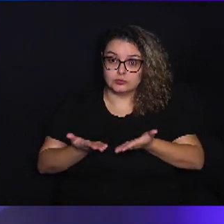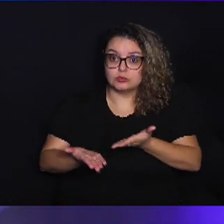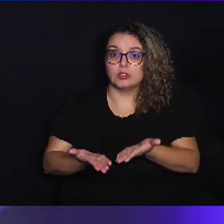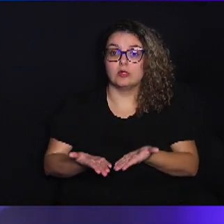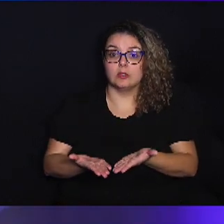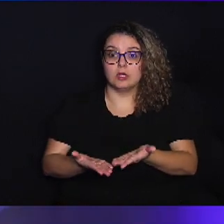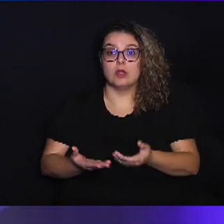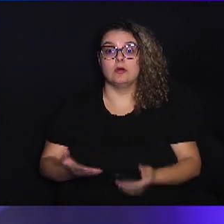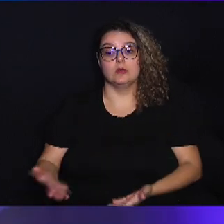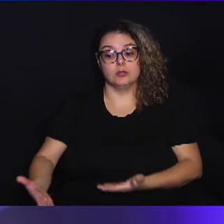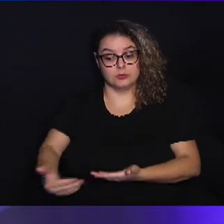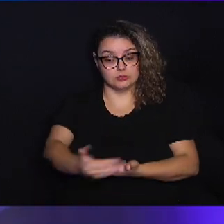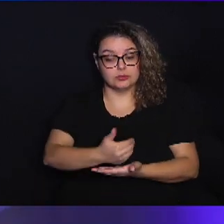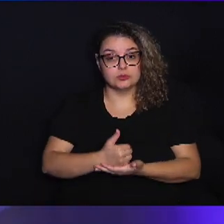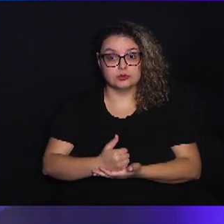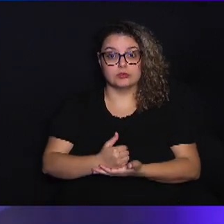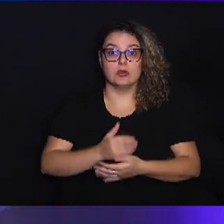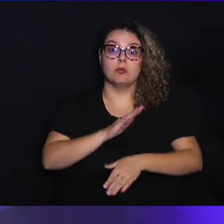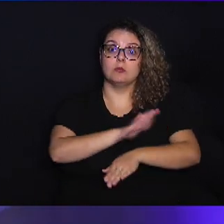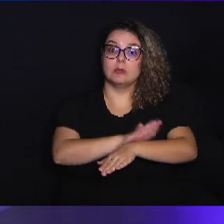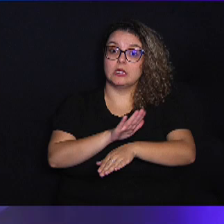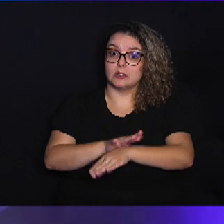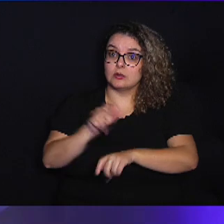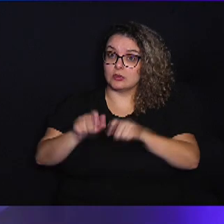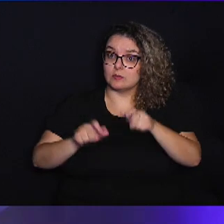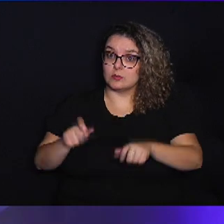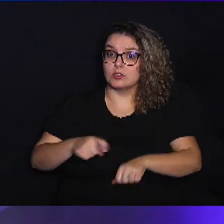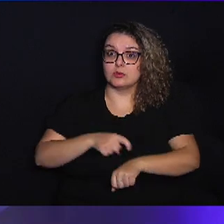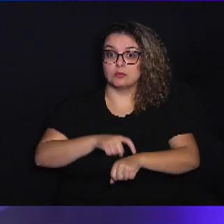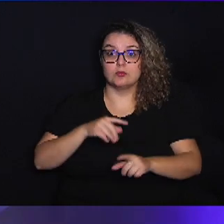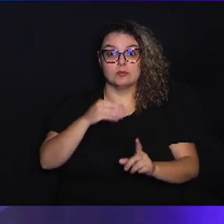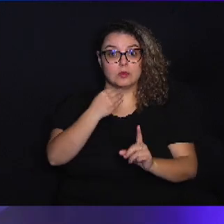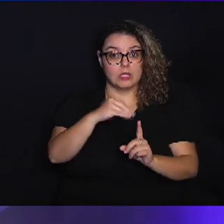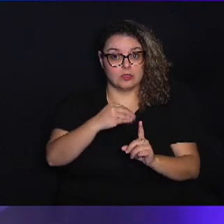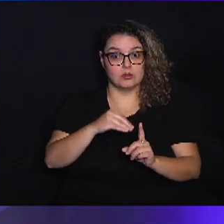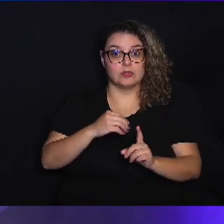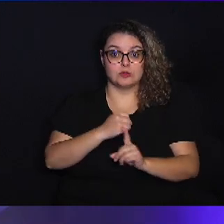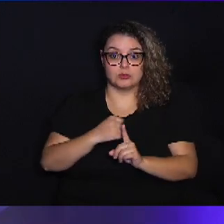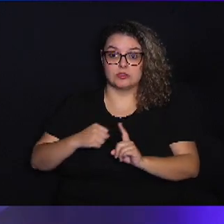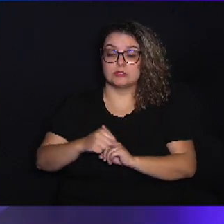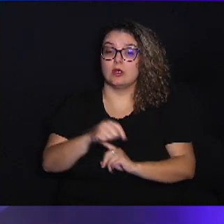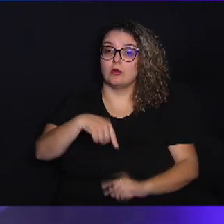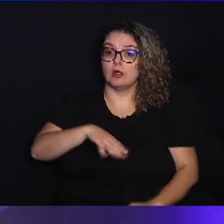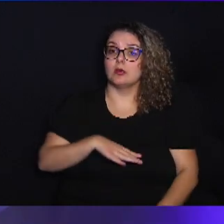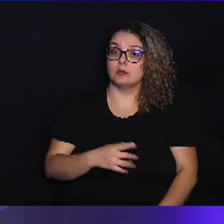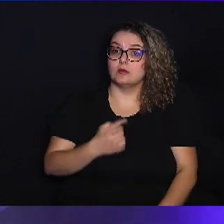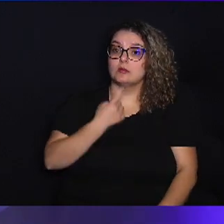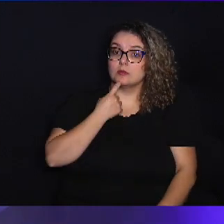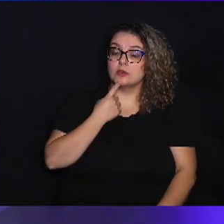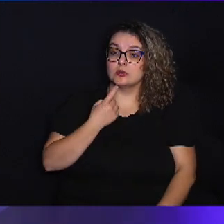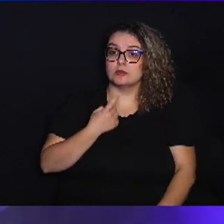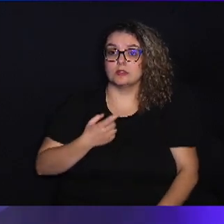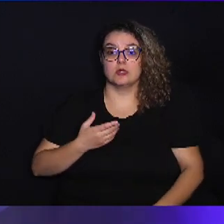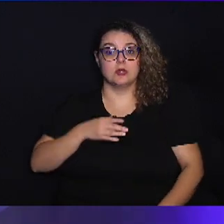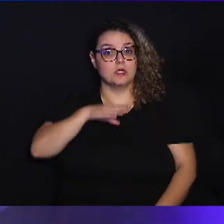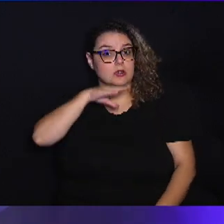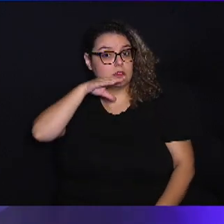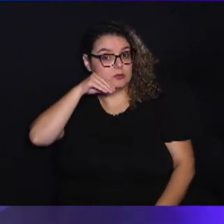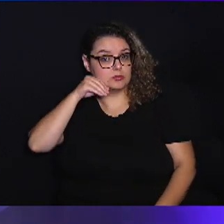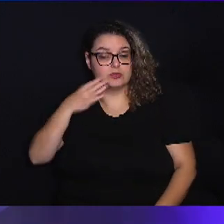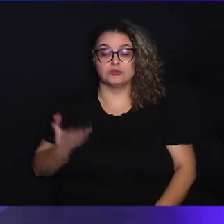foram arrecadados para auxiliar as pessoas em situação de vulnerabilidade aqui no município. Servidores da